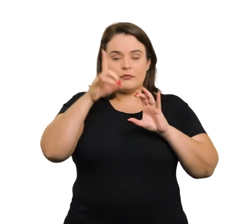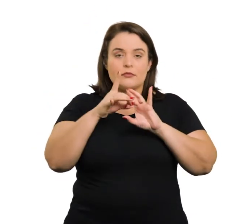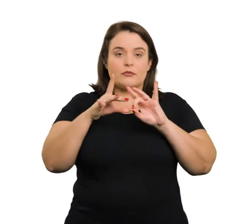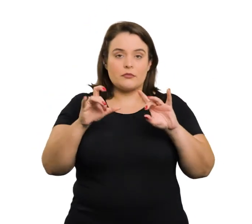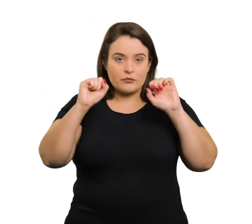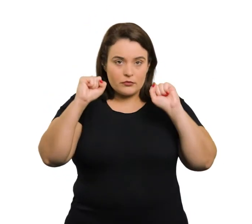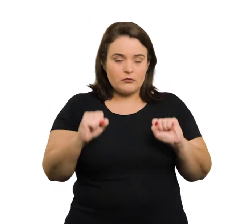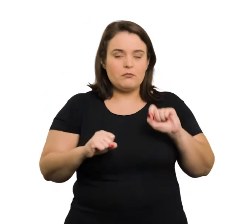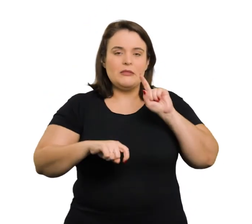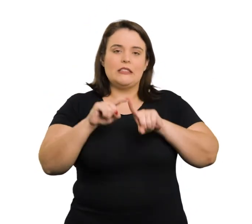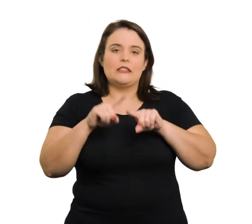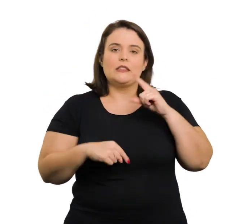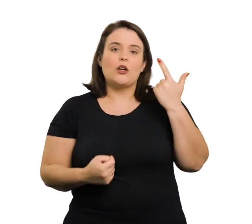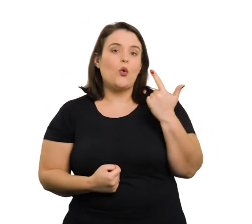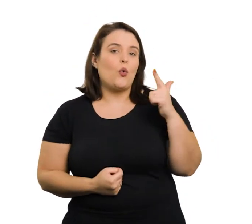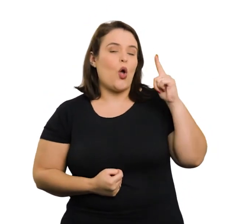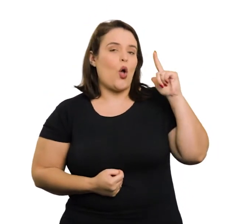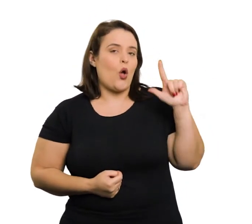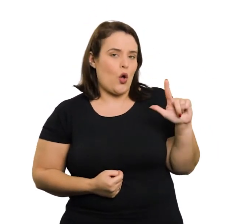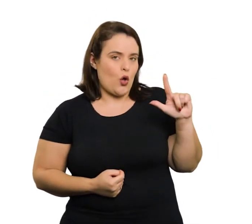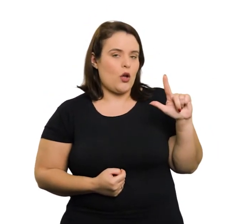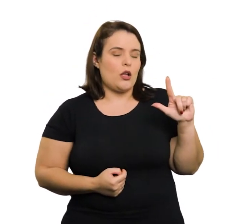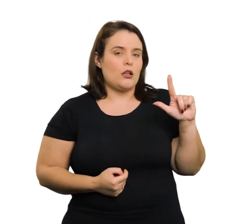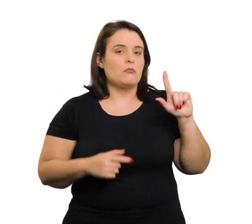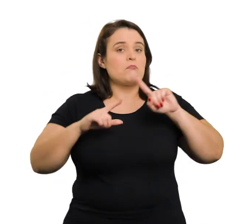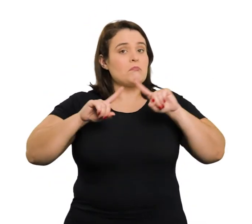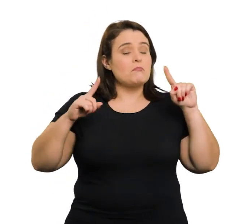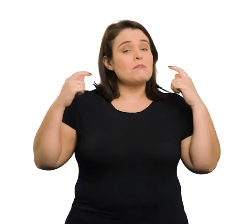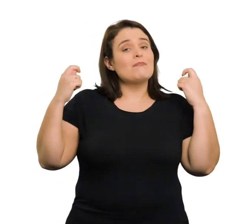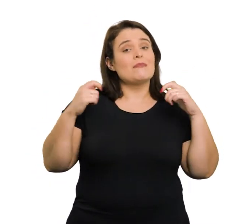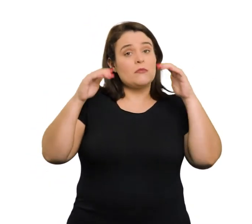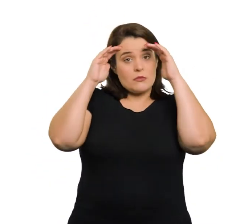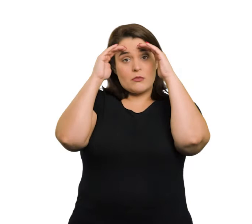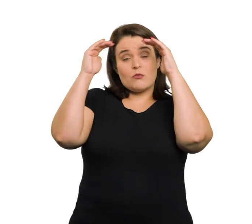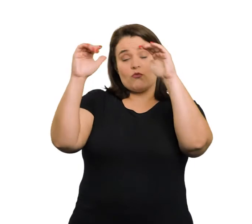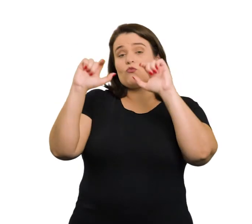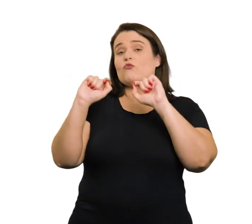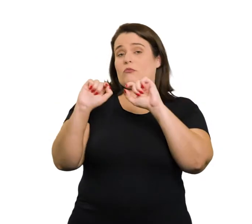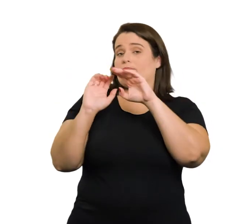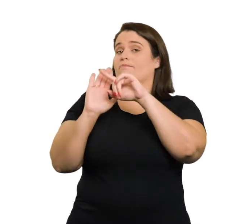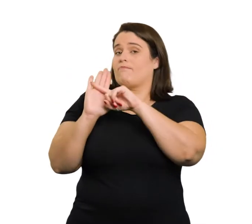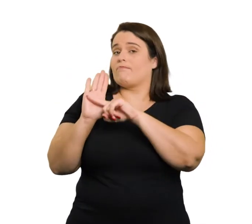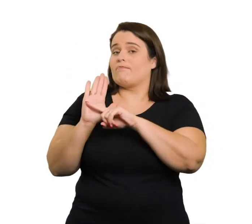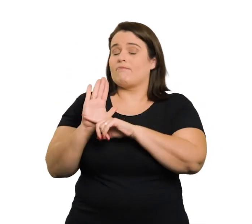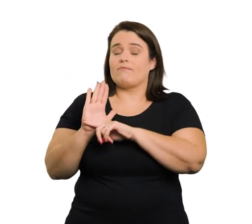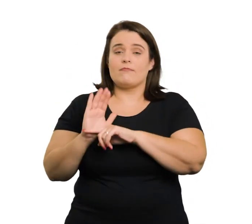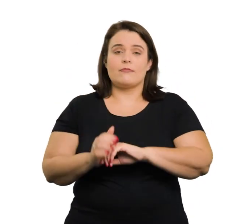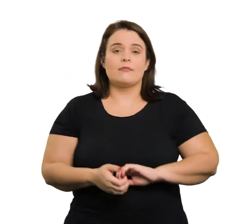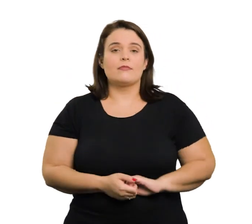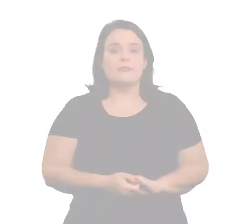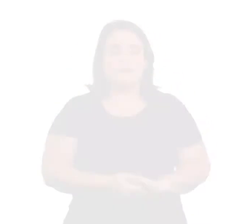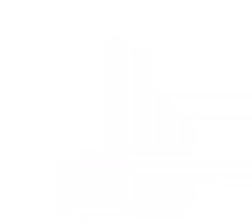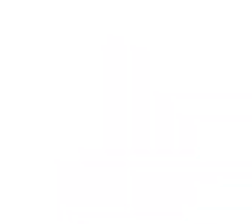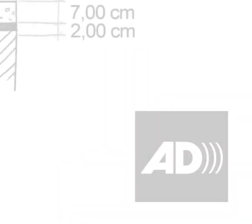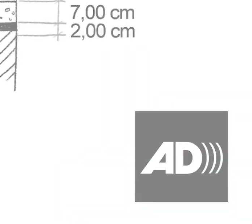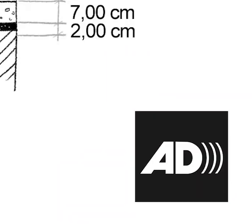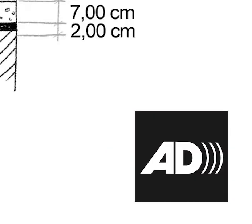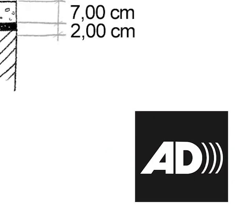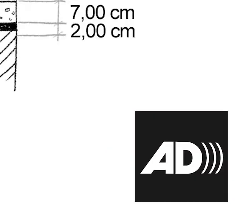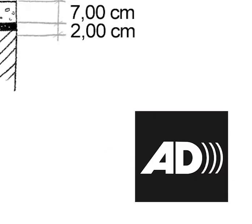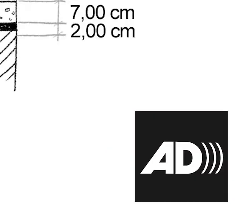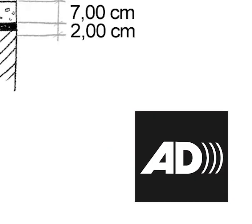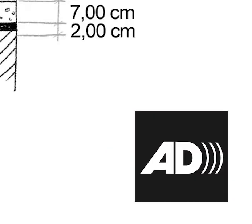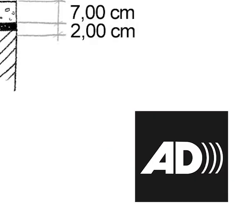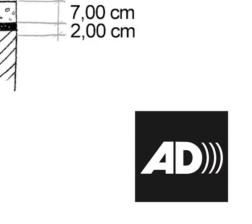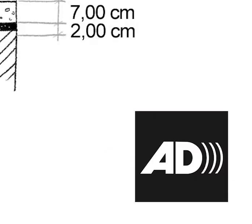poderá autorizar o uso de outros materiais, desde que salvaguardando alguns critérios.